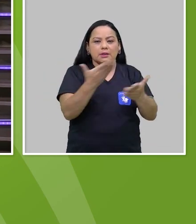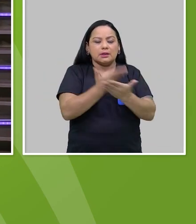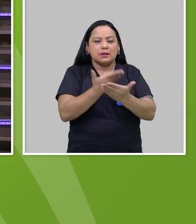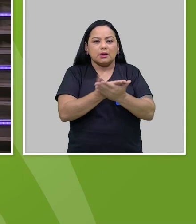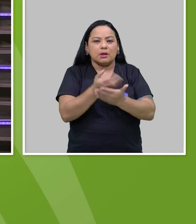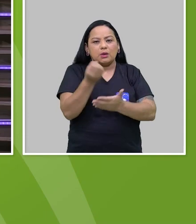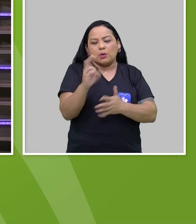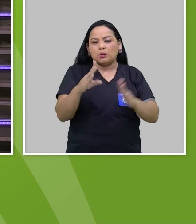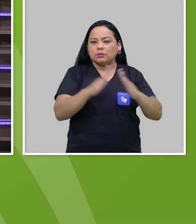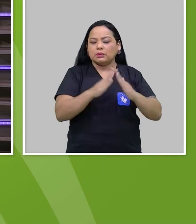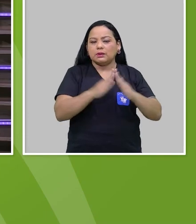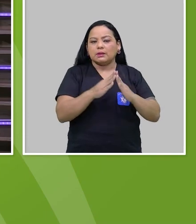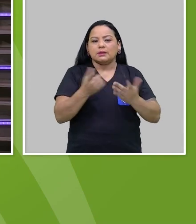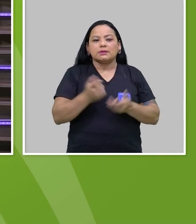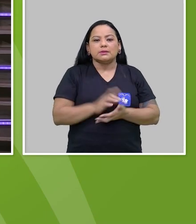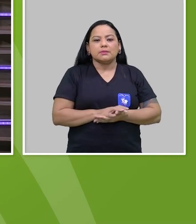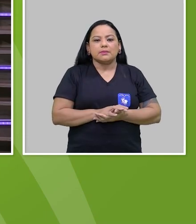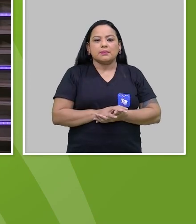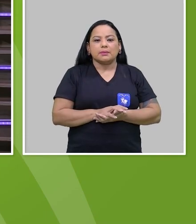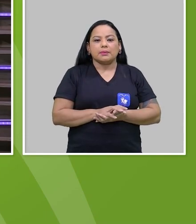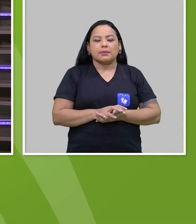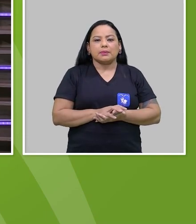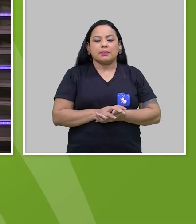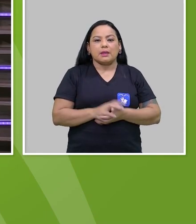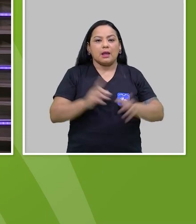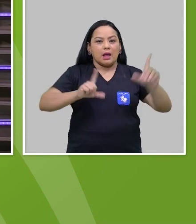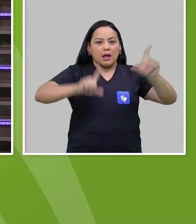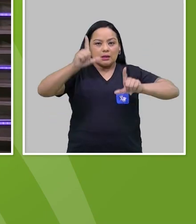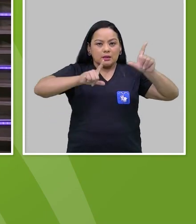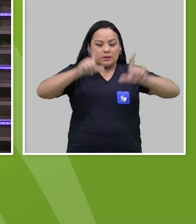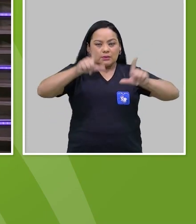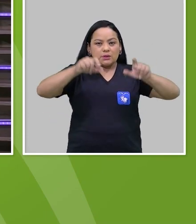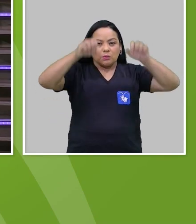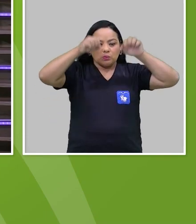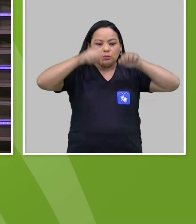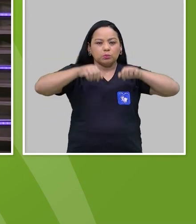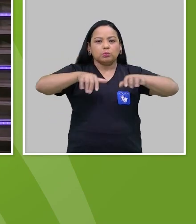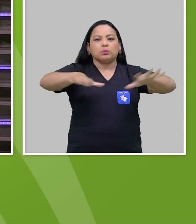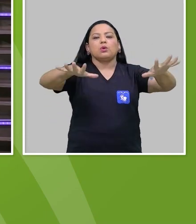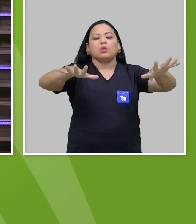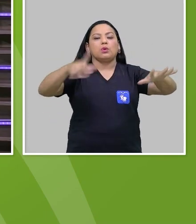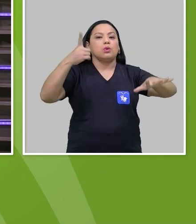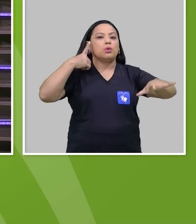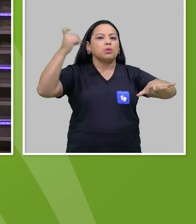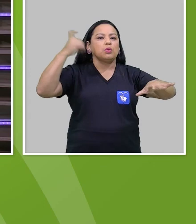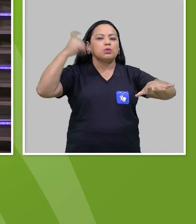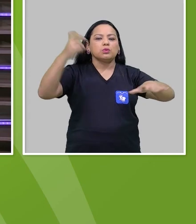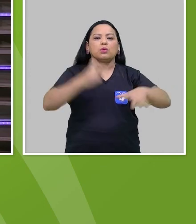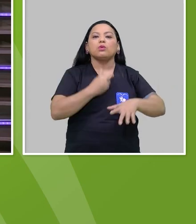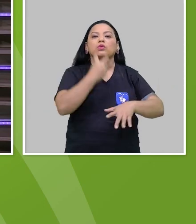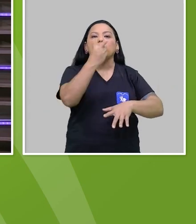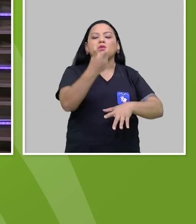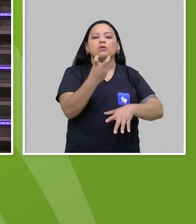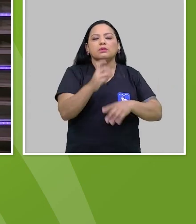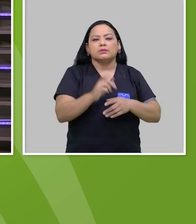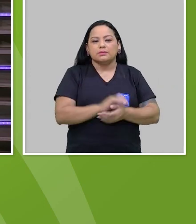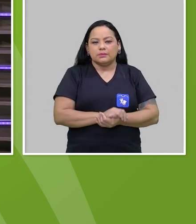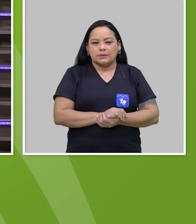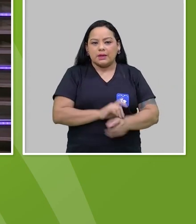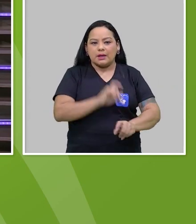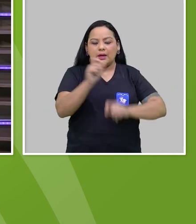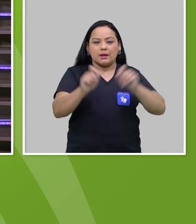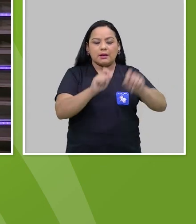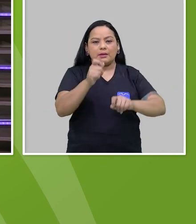ele é lançado pelo alto-falante da TV, por exemplo, ok? Quem está transmitindo o som